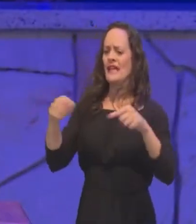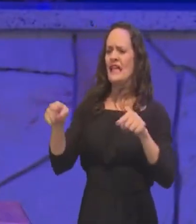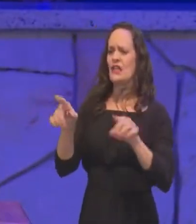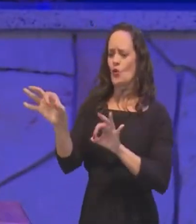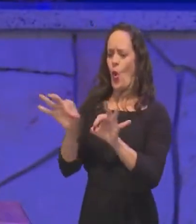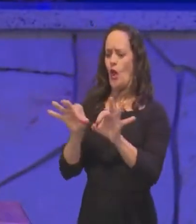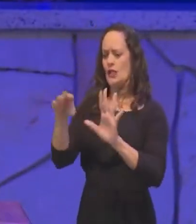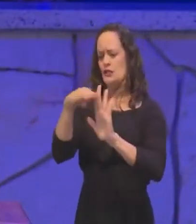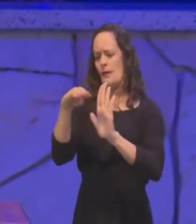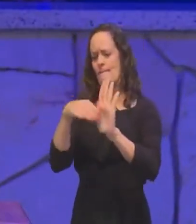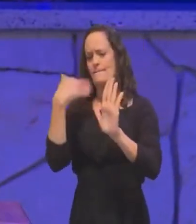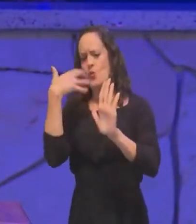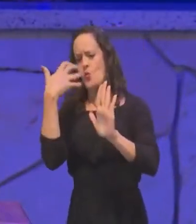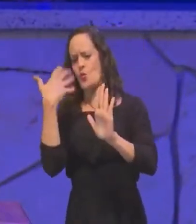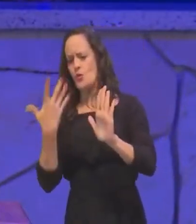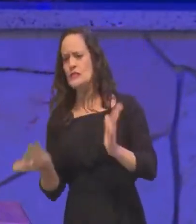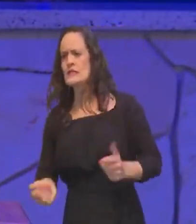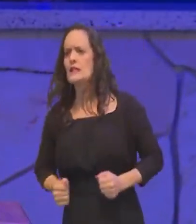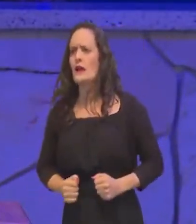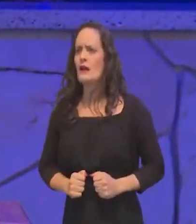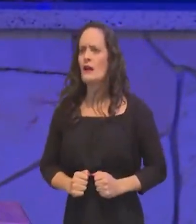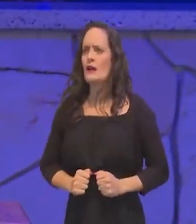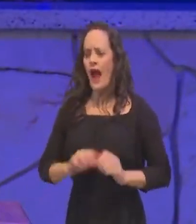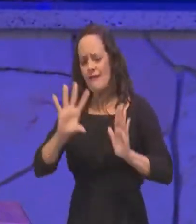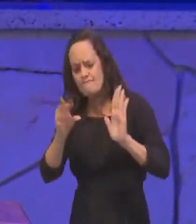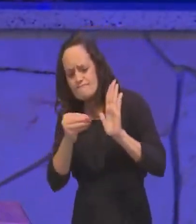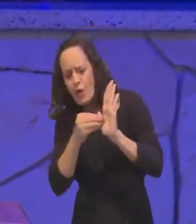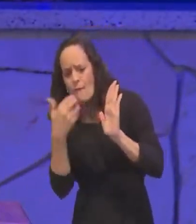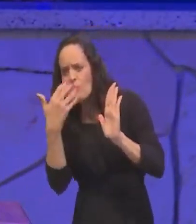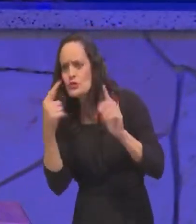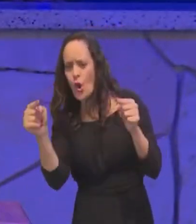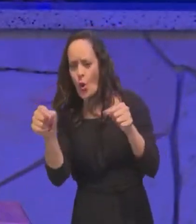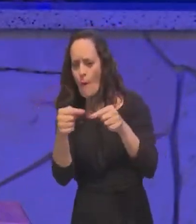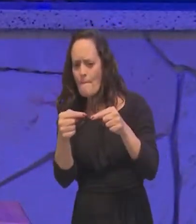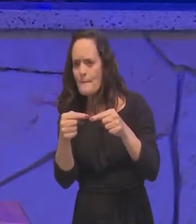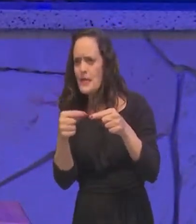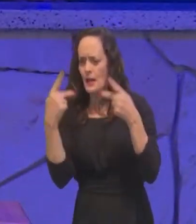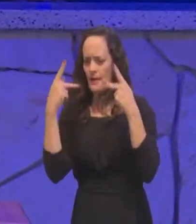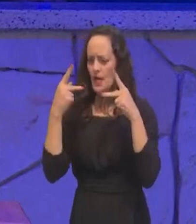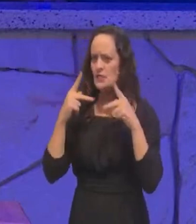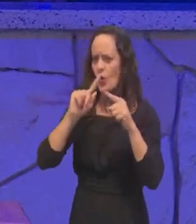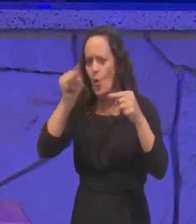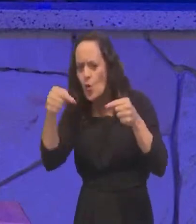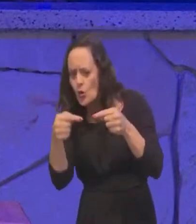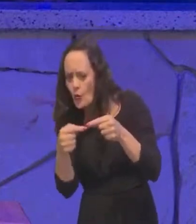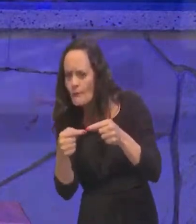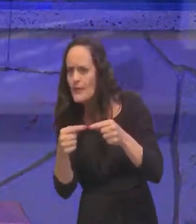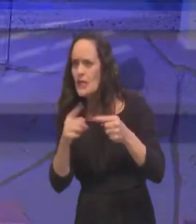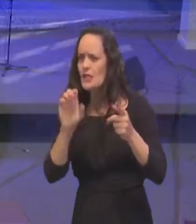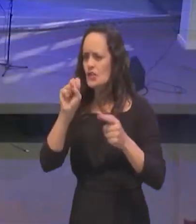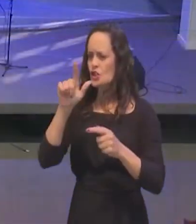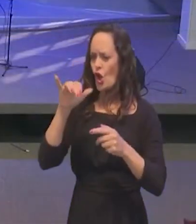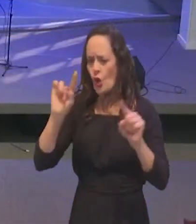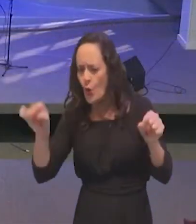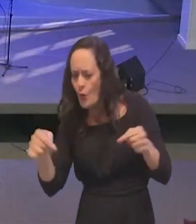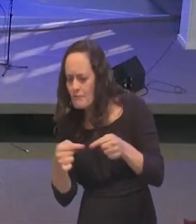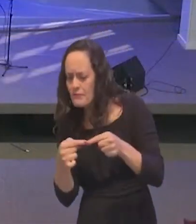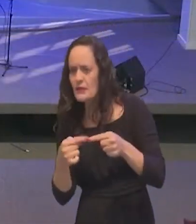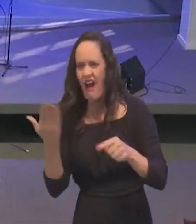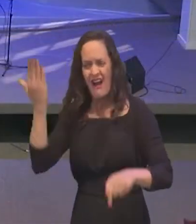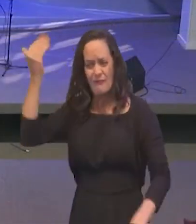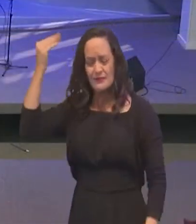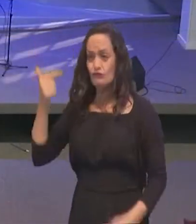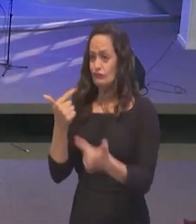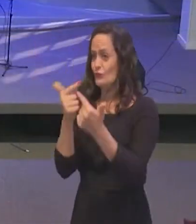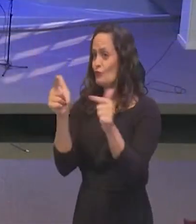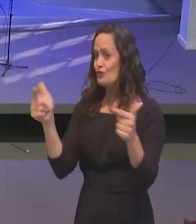ordem do culto na terça-feira, e que encaixa um hino, e que encaixa uma passagem, e que encaixa um solo, e que encaixa o coro, e que a